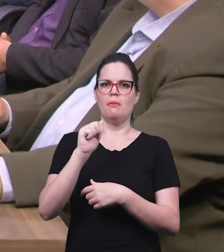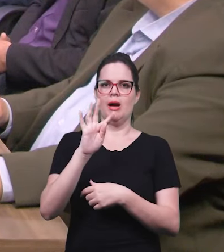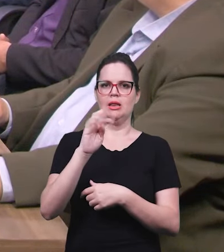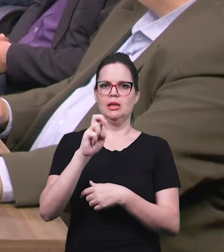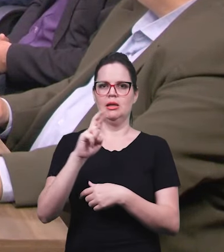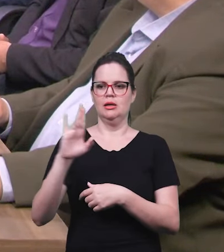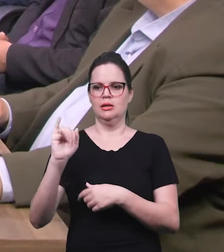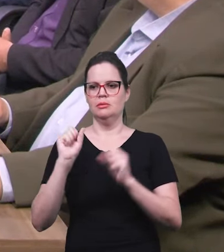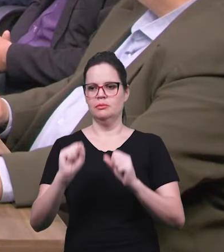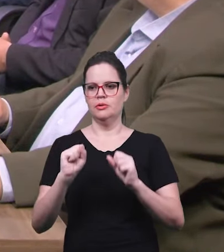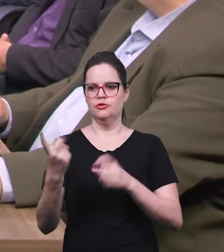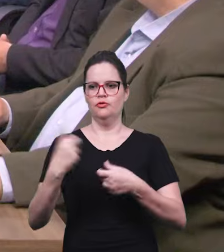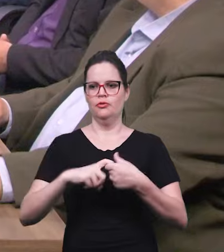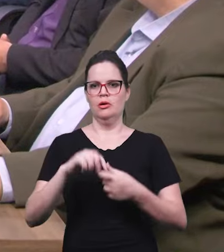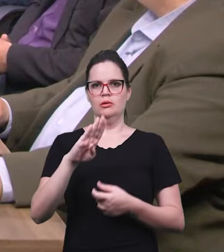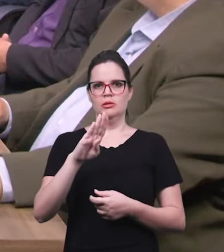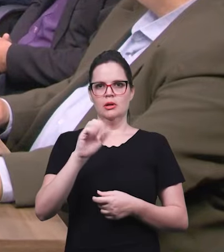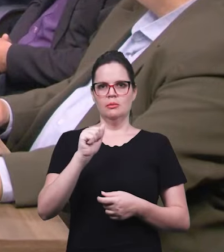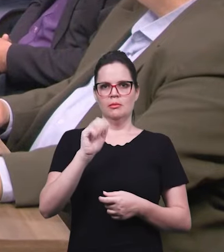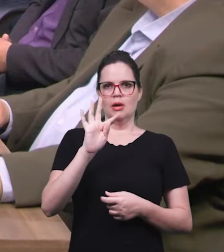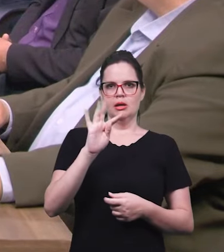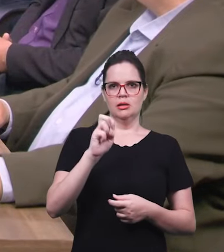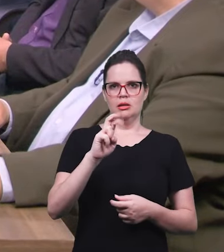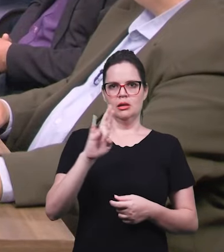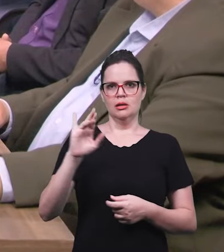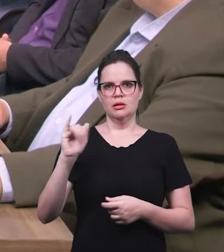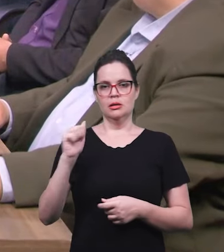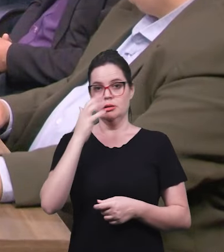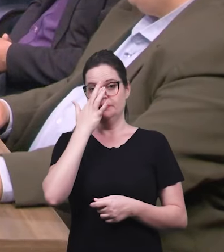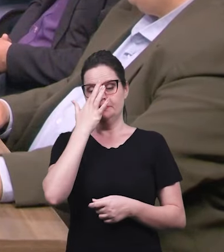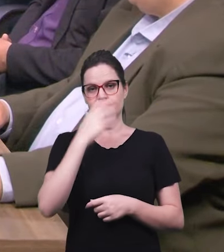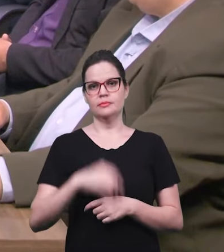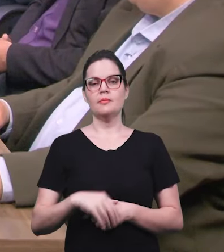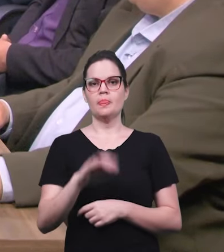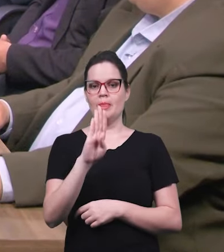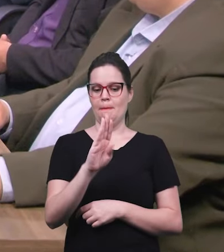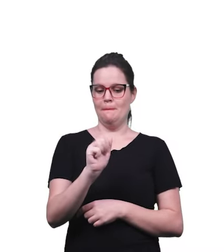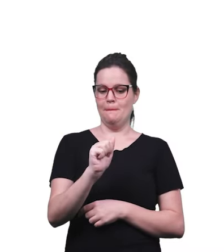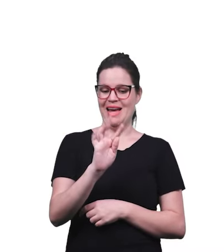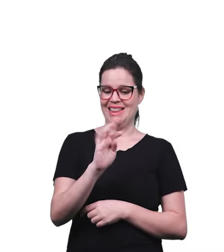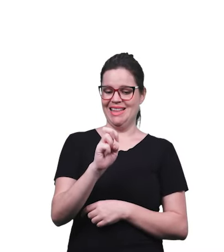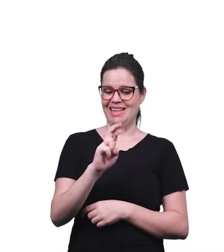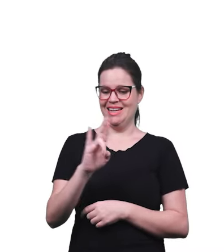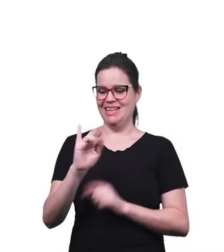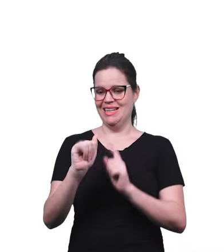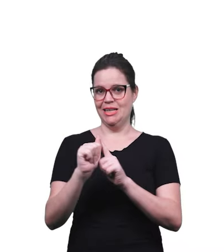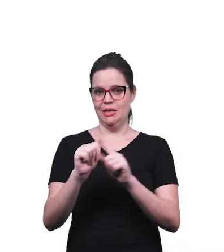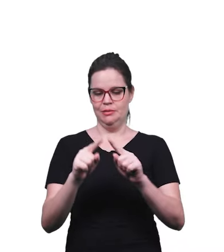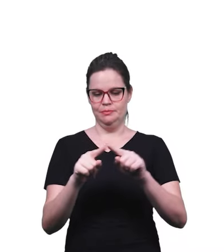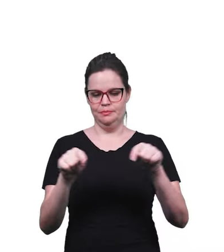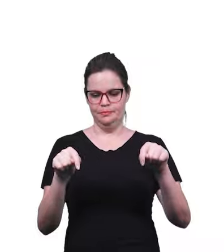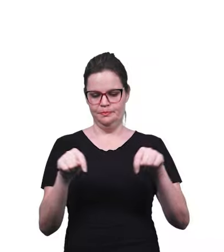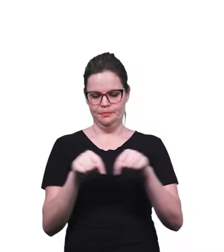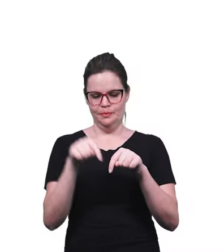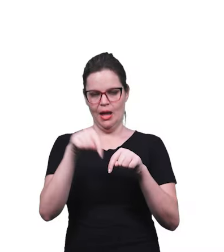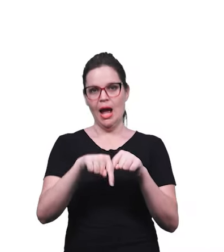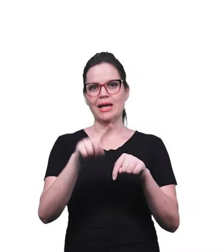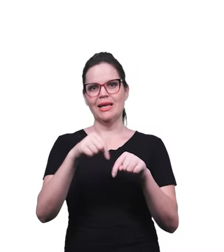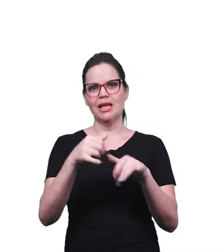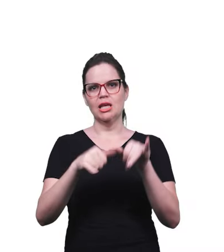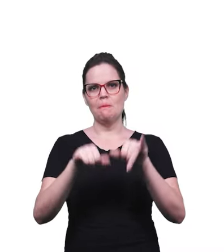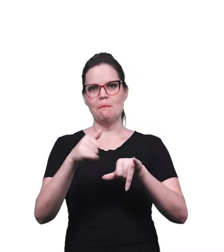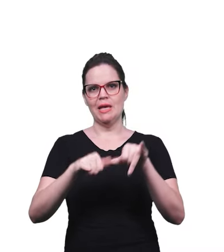o mesmo. Né? Nós temos uma bateria. A bateria é o quê? Uma energia química. A bateria, sem nenhuma conexão, você olha para ela,